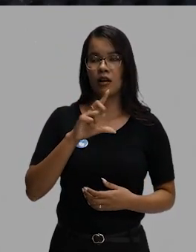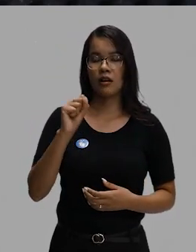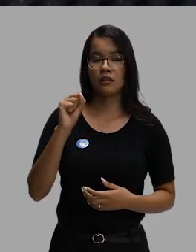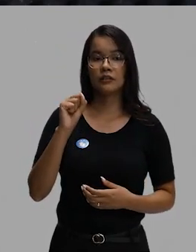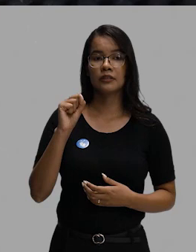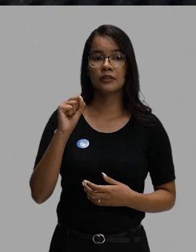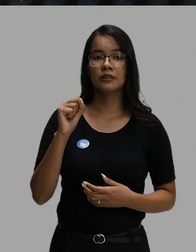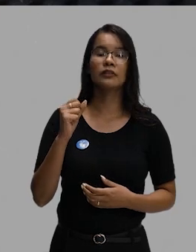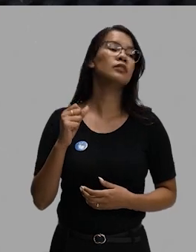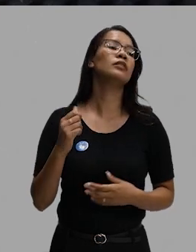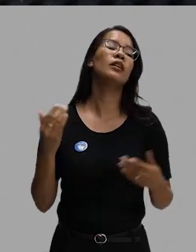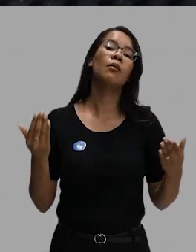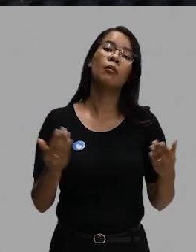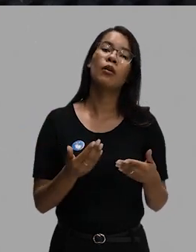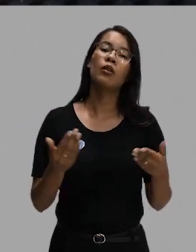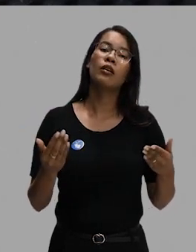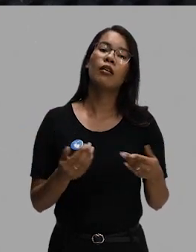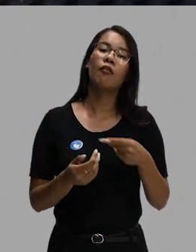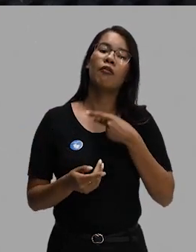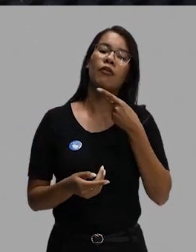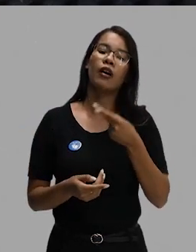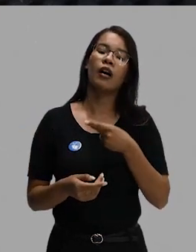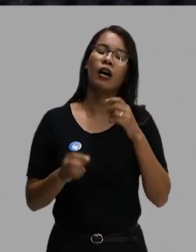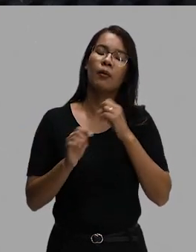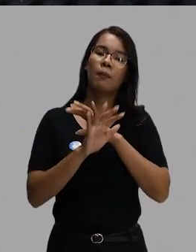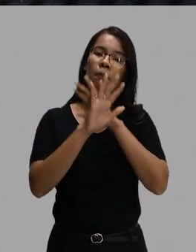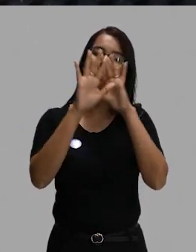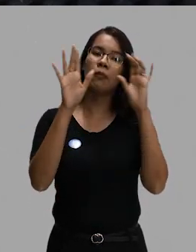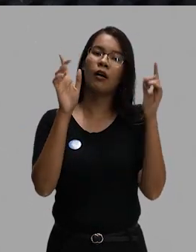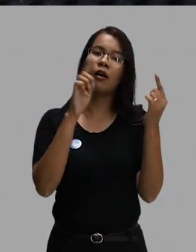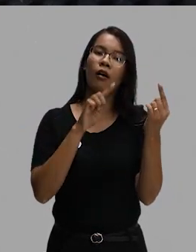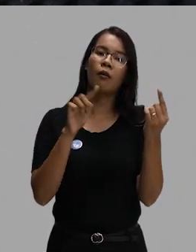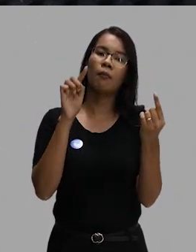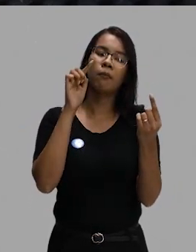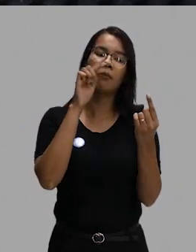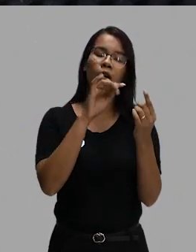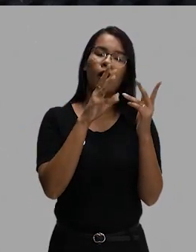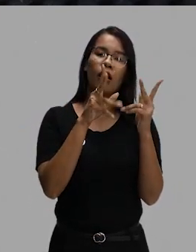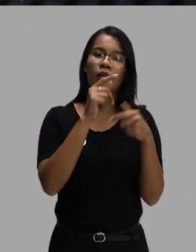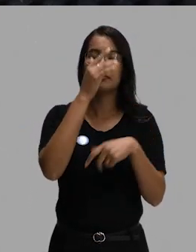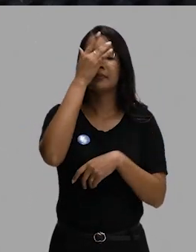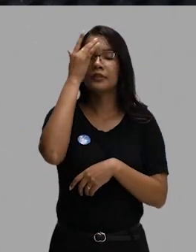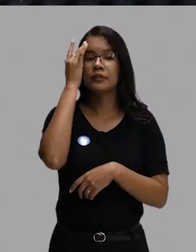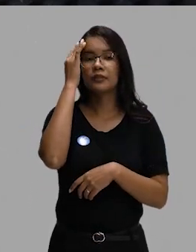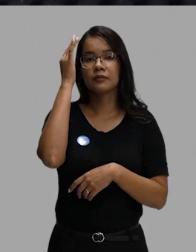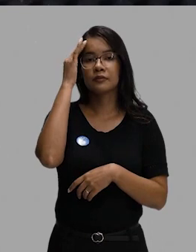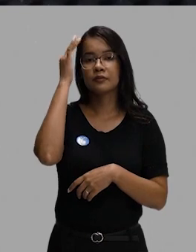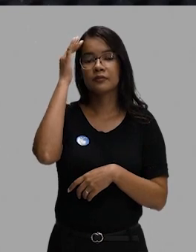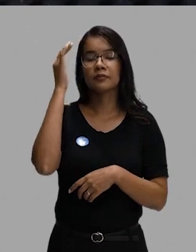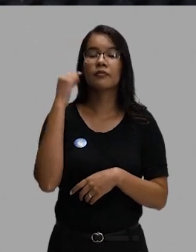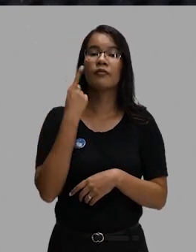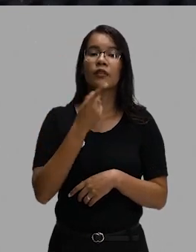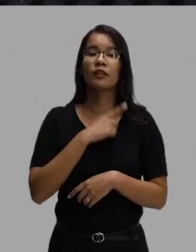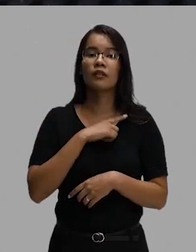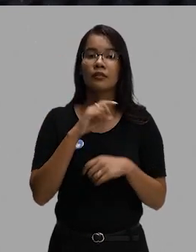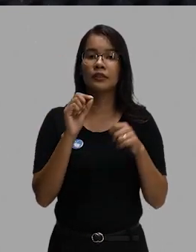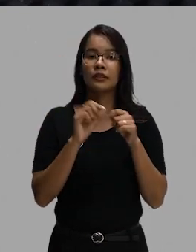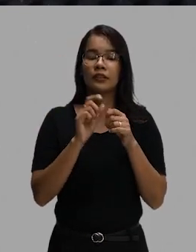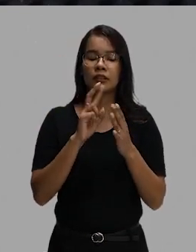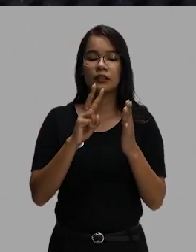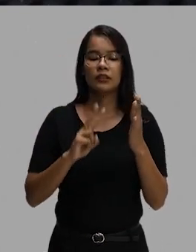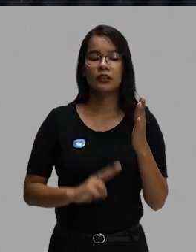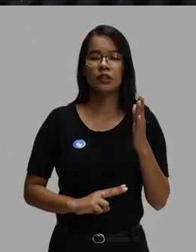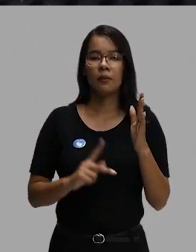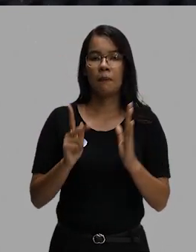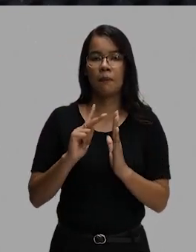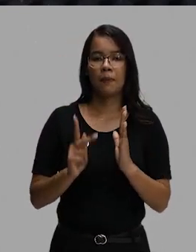os modernistas, é a linguagem clara, objetiva e que todo mundo entende. Nós fizemos leituras de poemas